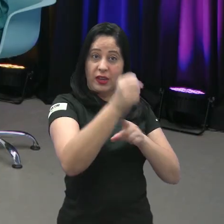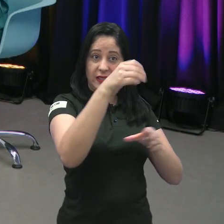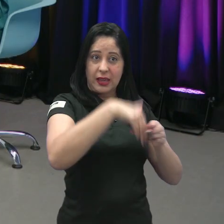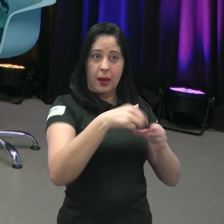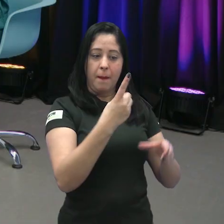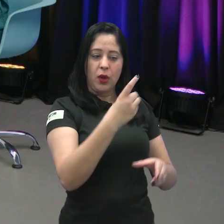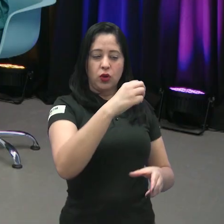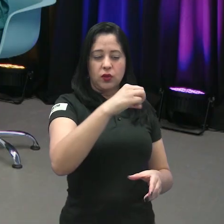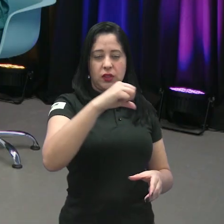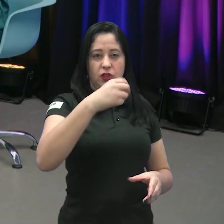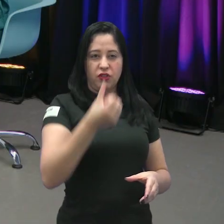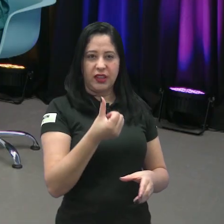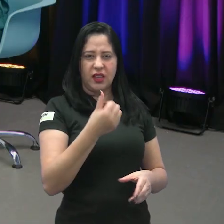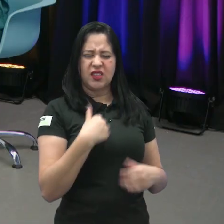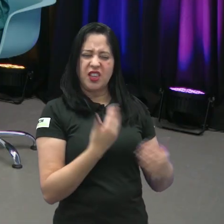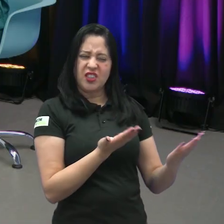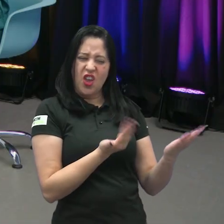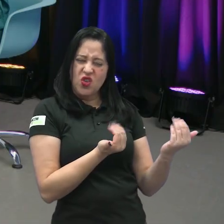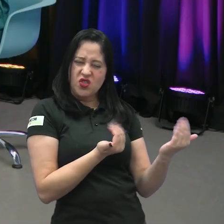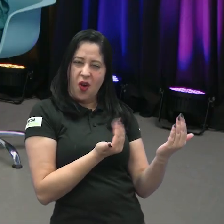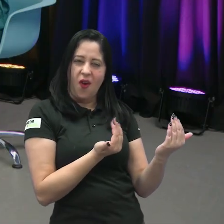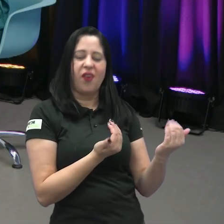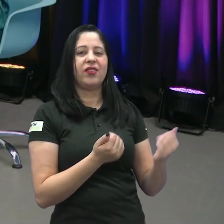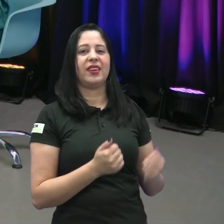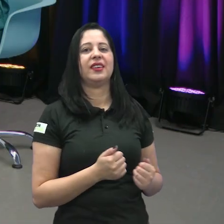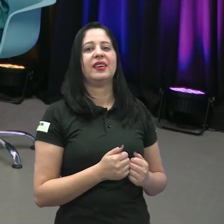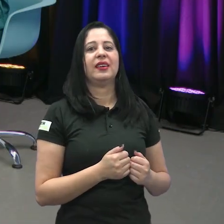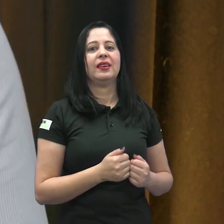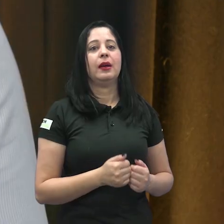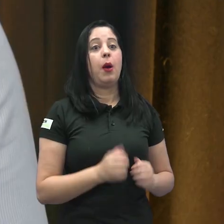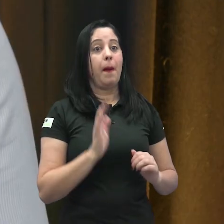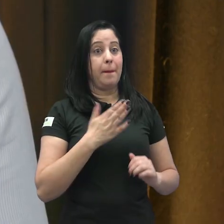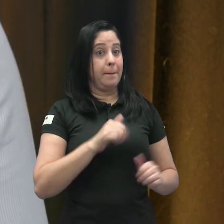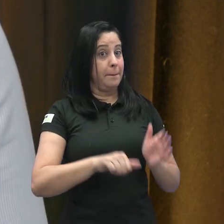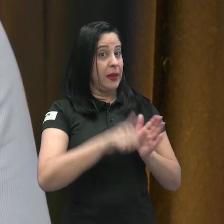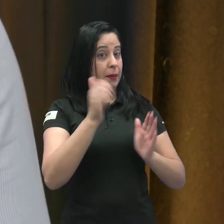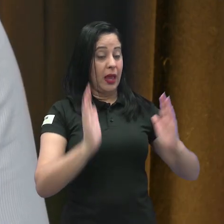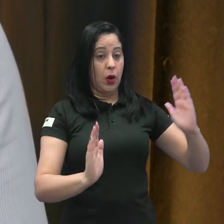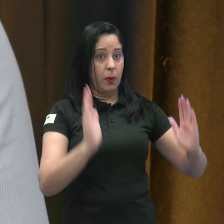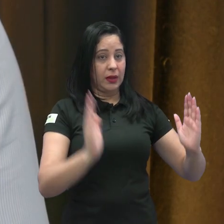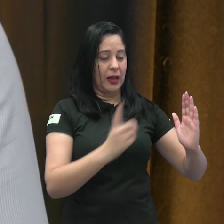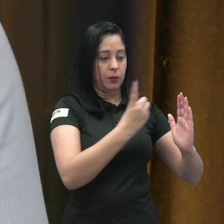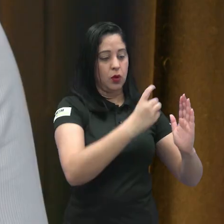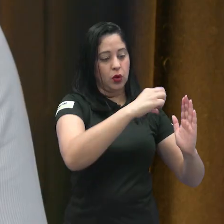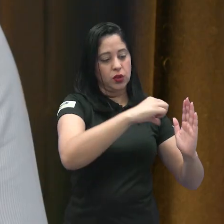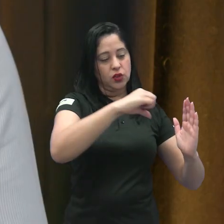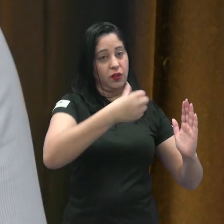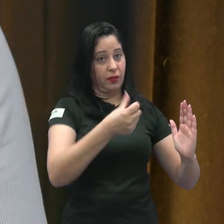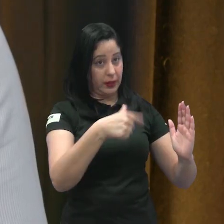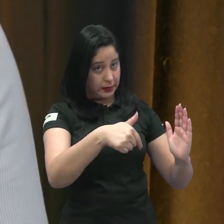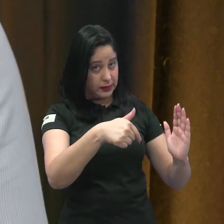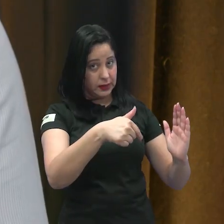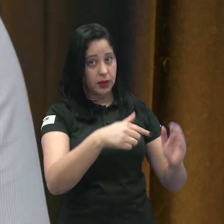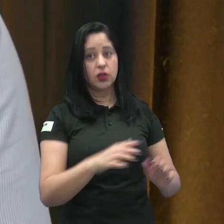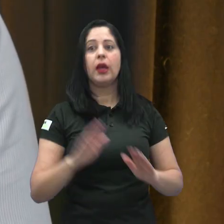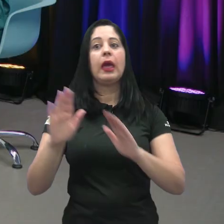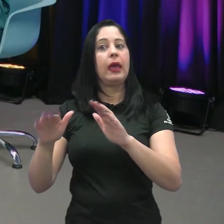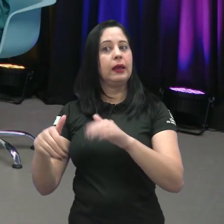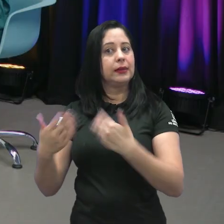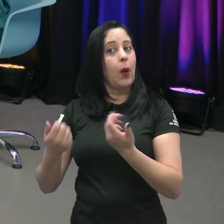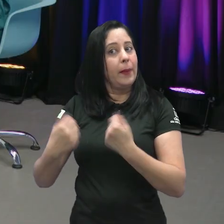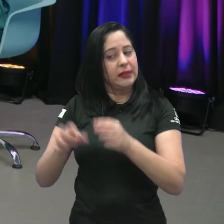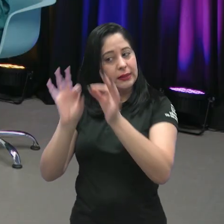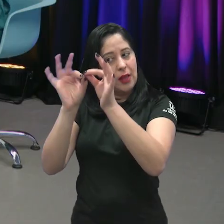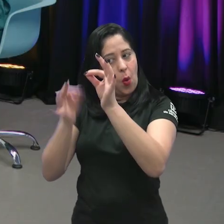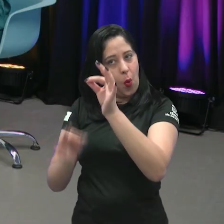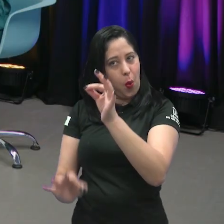fui eleito em 96. Era bem jovenzinho, tá? Não vai achar que eu sou velho, não. Primeiro mandato meu começou em 97. Então a gente vai